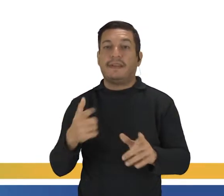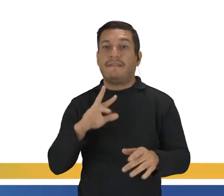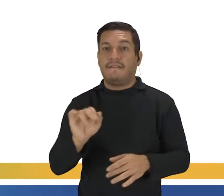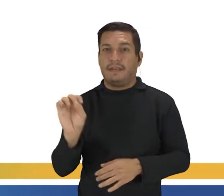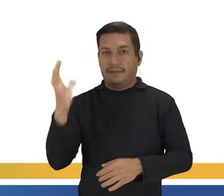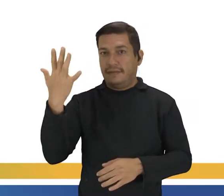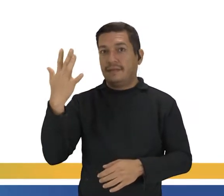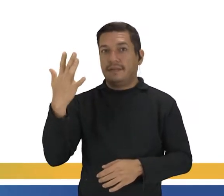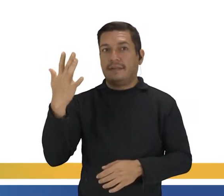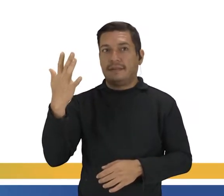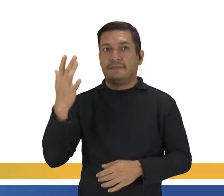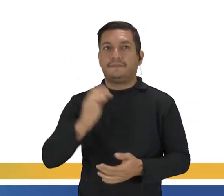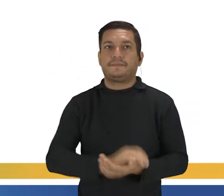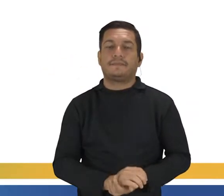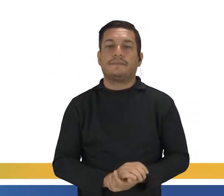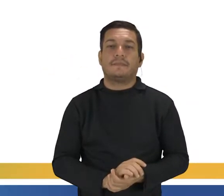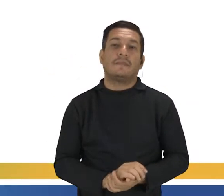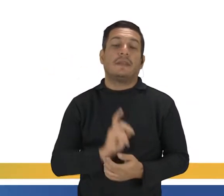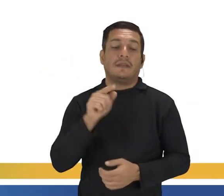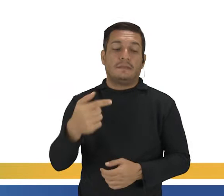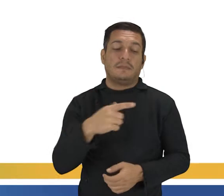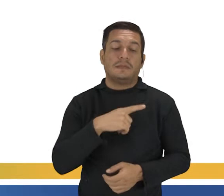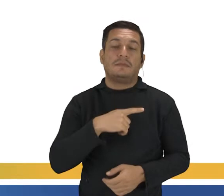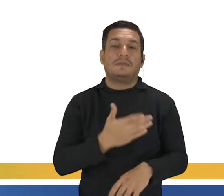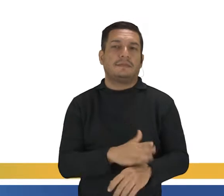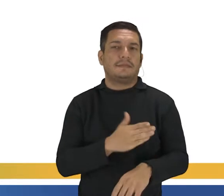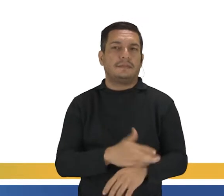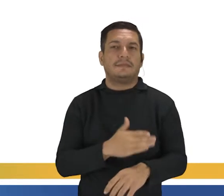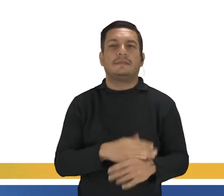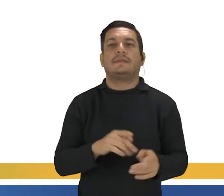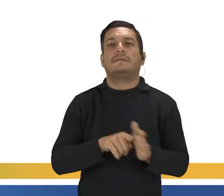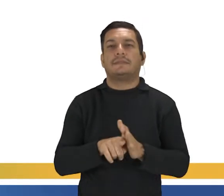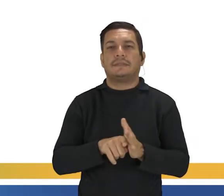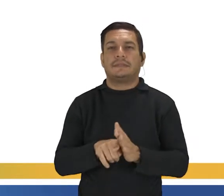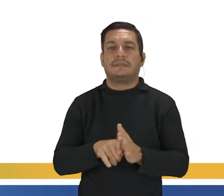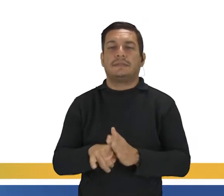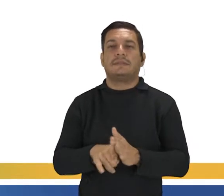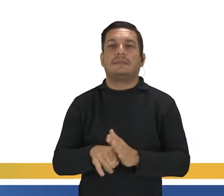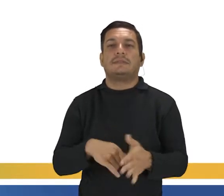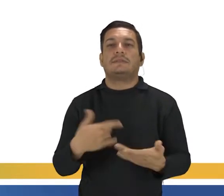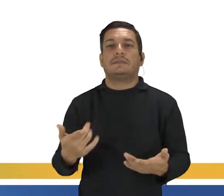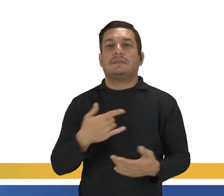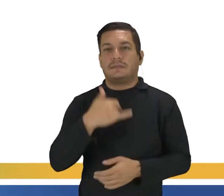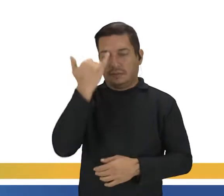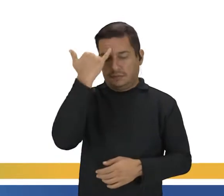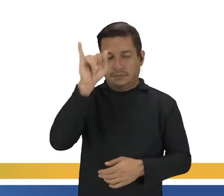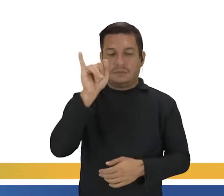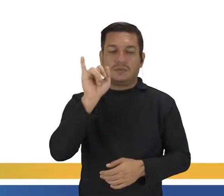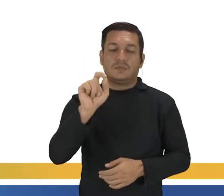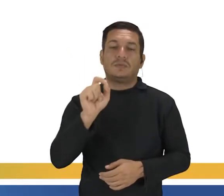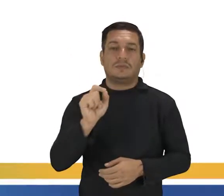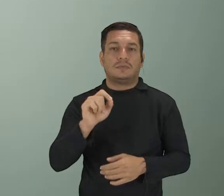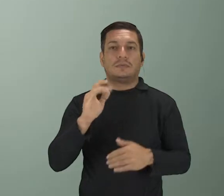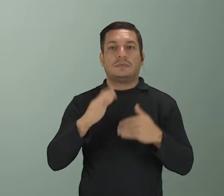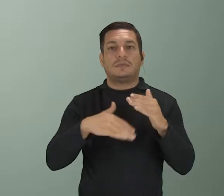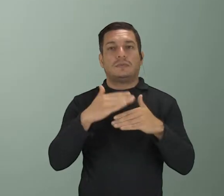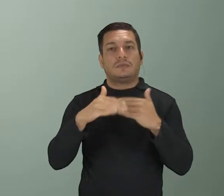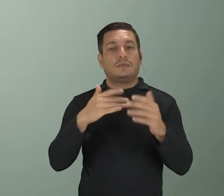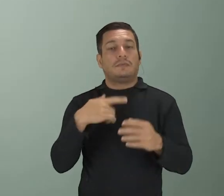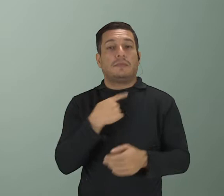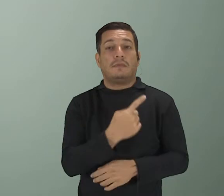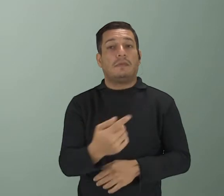vai acontecer, posteriormente a ensaios, a pesquisas, a criatividade desenvolvida por